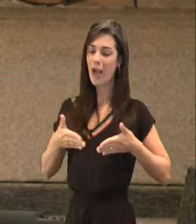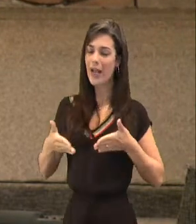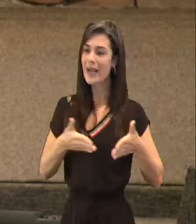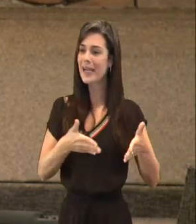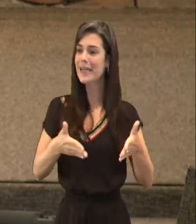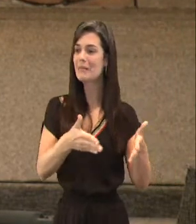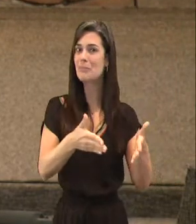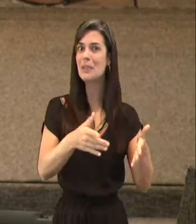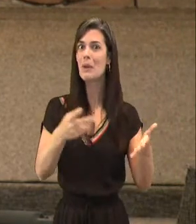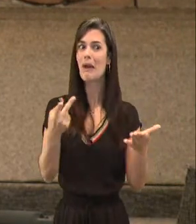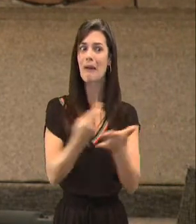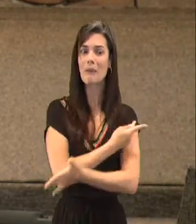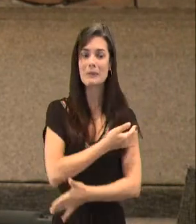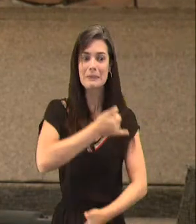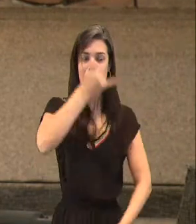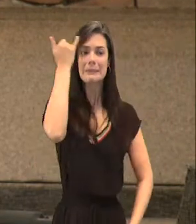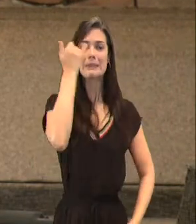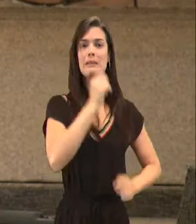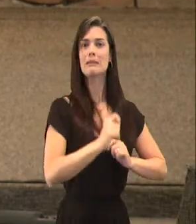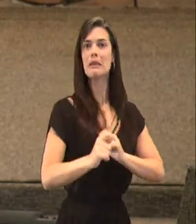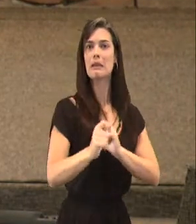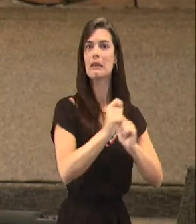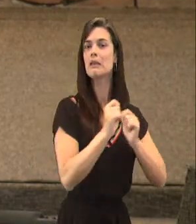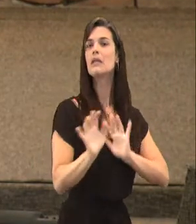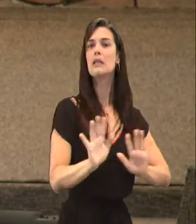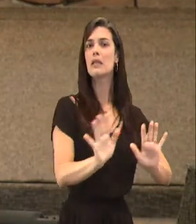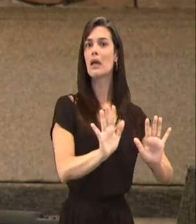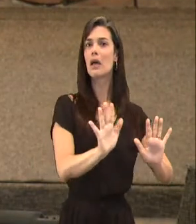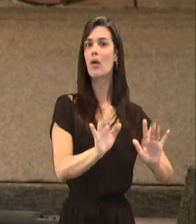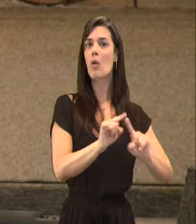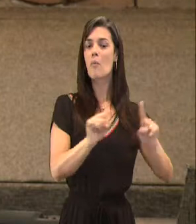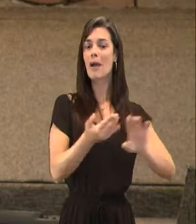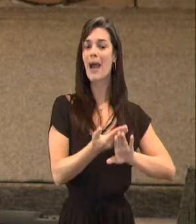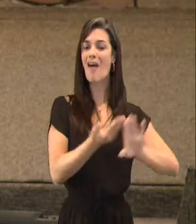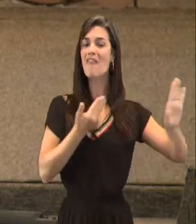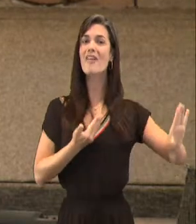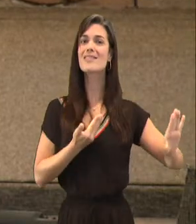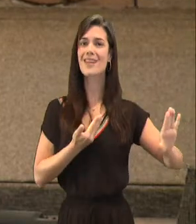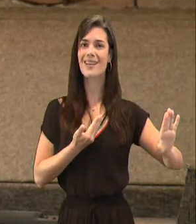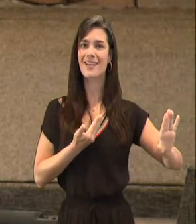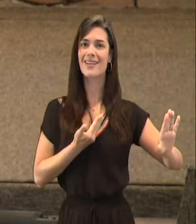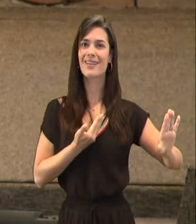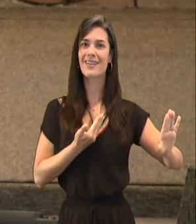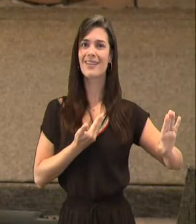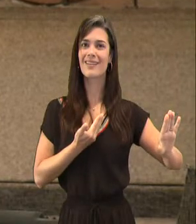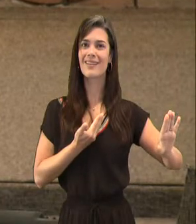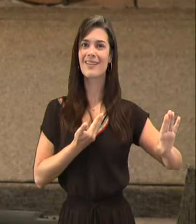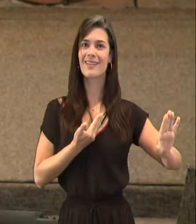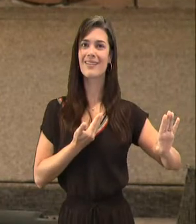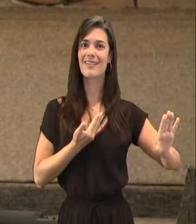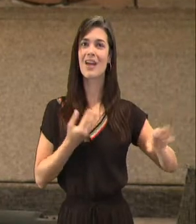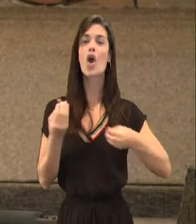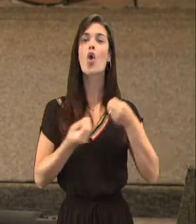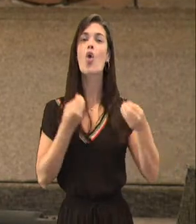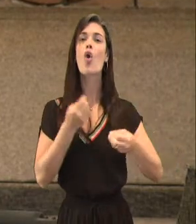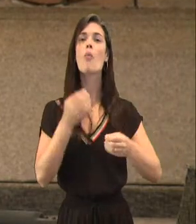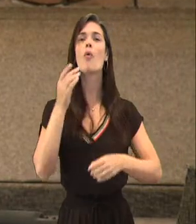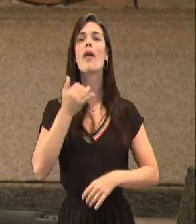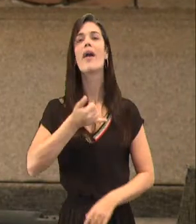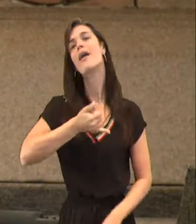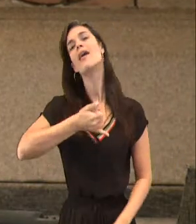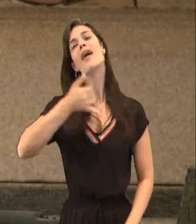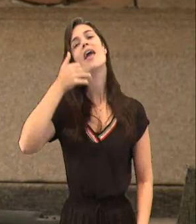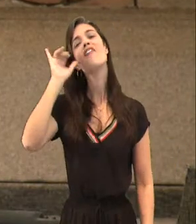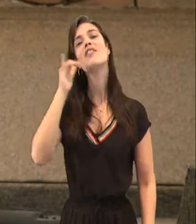que vêm para nos derrubar. E de que forma podemos não sermos levados às tentações? Somente de uma forma: se o